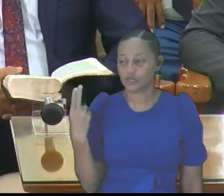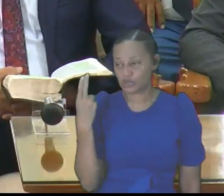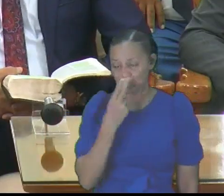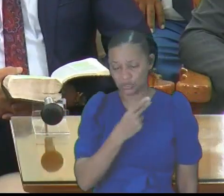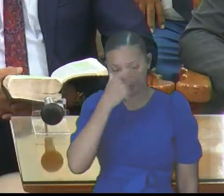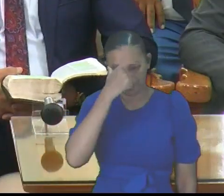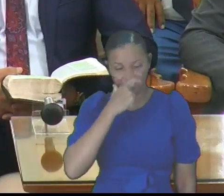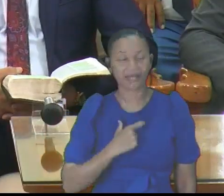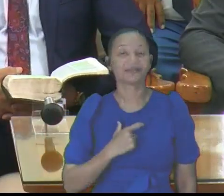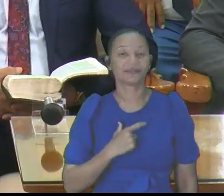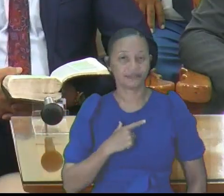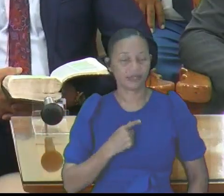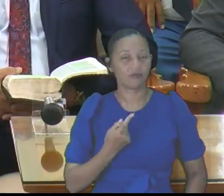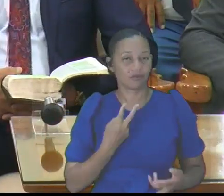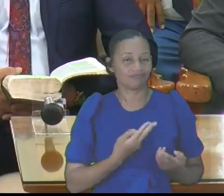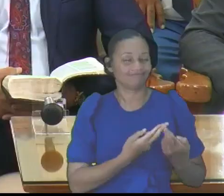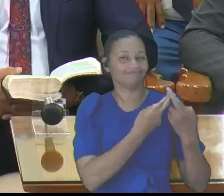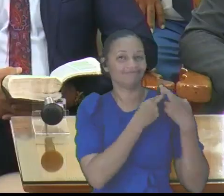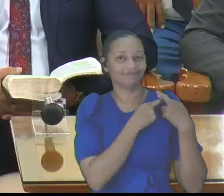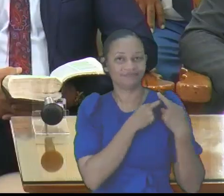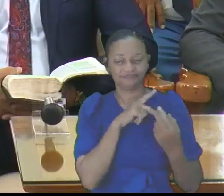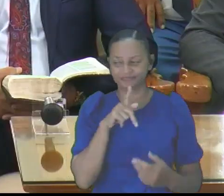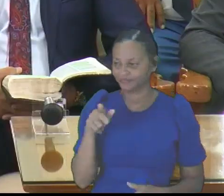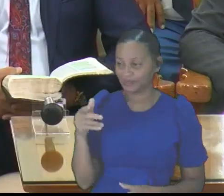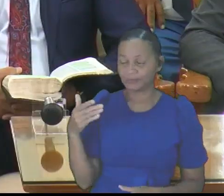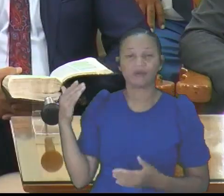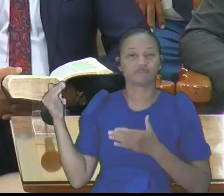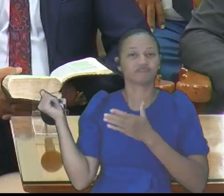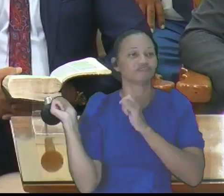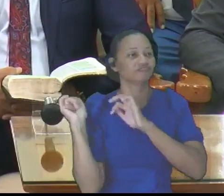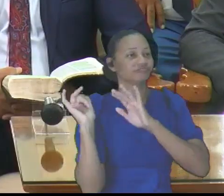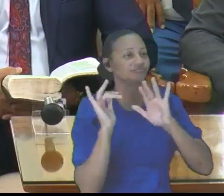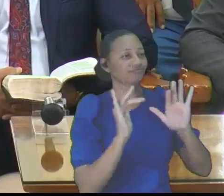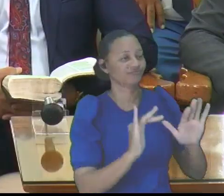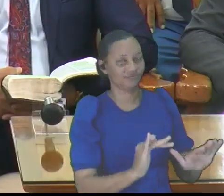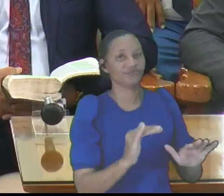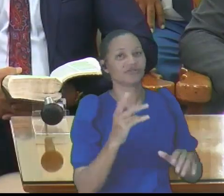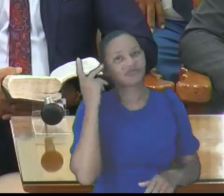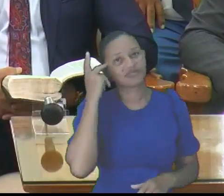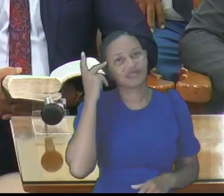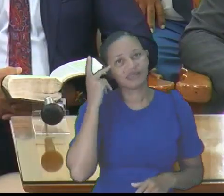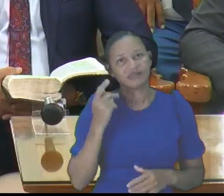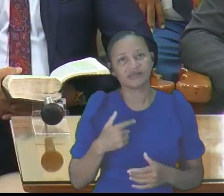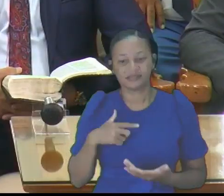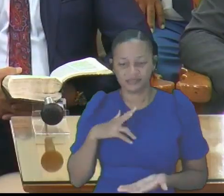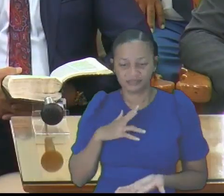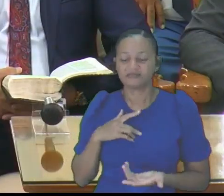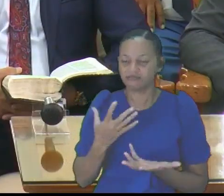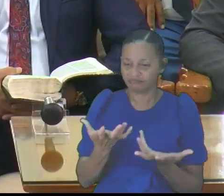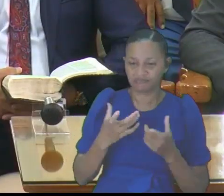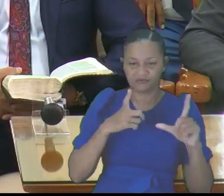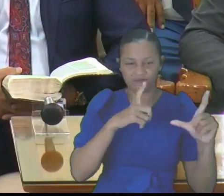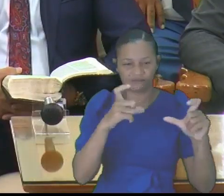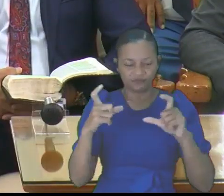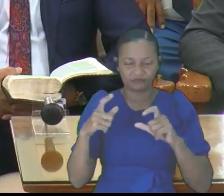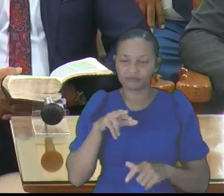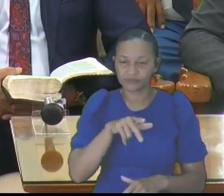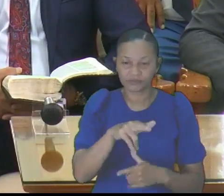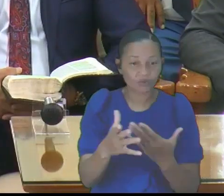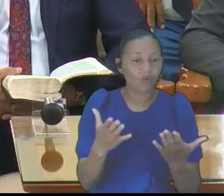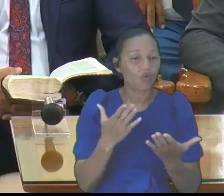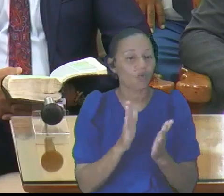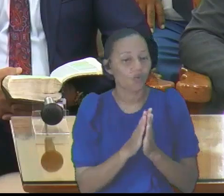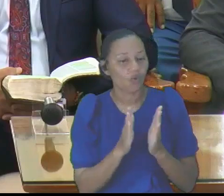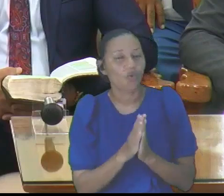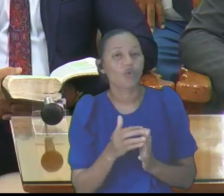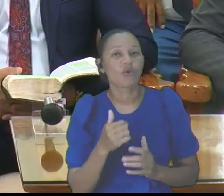cargo, e os irmãos estavam lá em São Paulo e quiseram tirar uma foto comigo, e eu dei uma palavra para eles. Eu digo: meus irmãos, orem por mim,